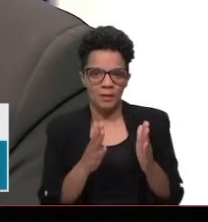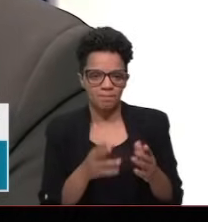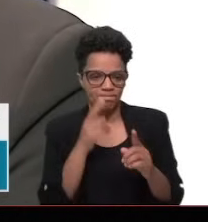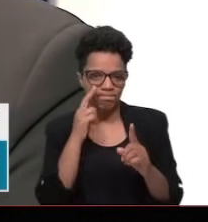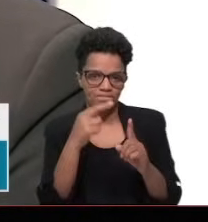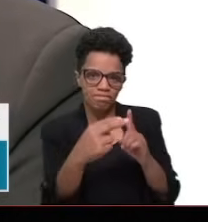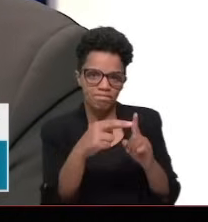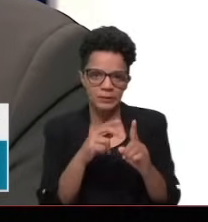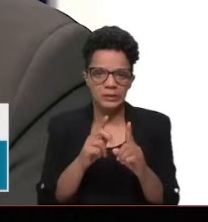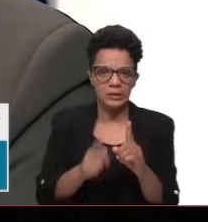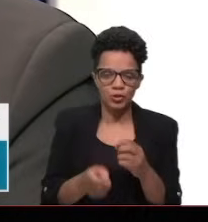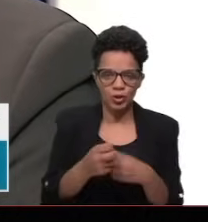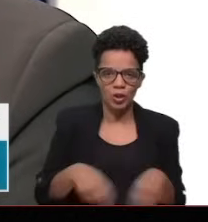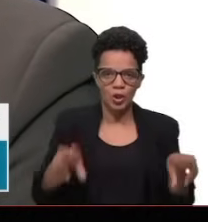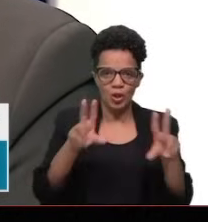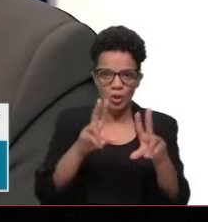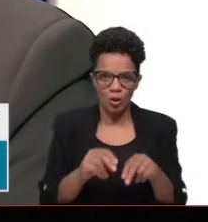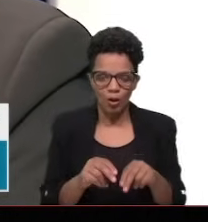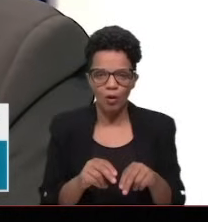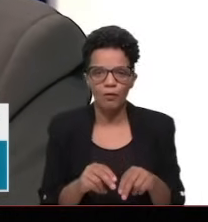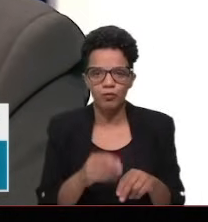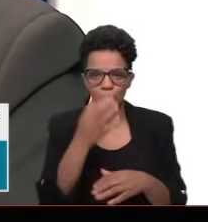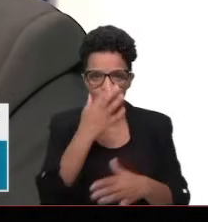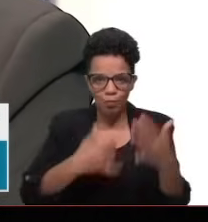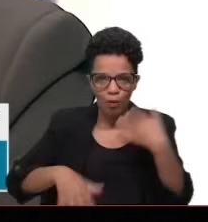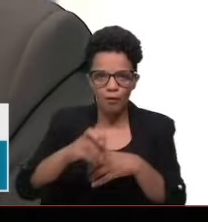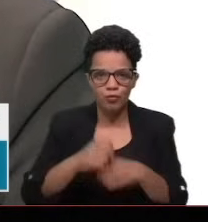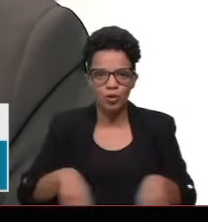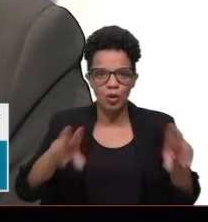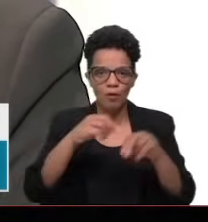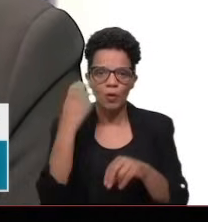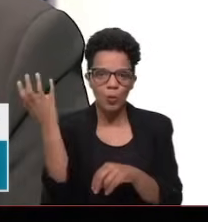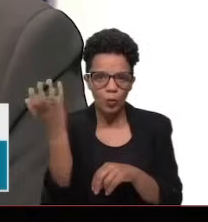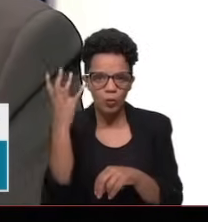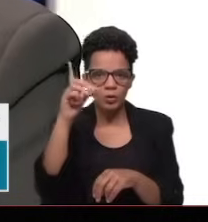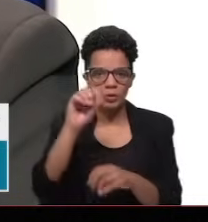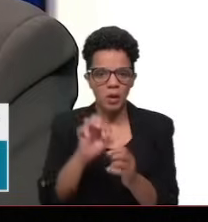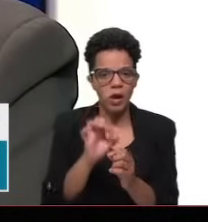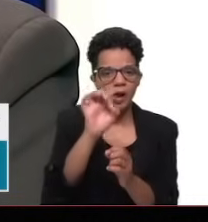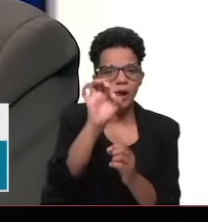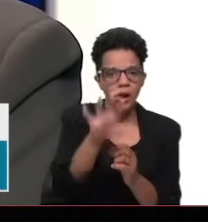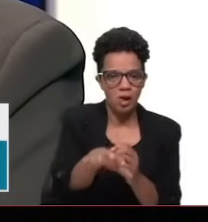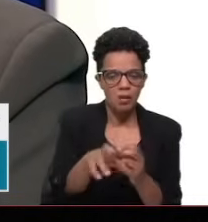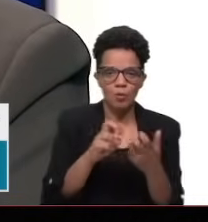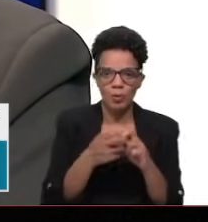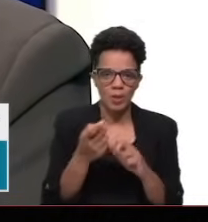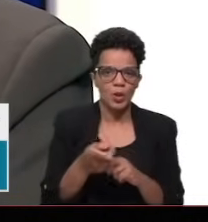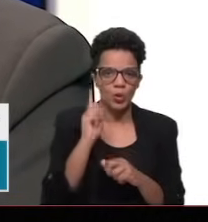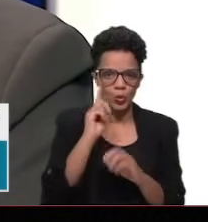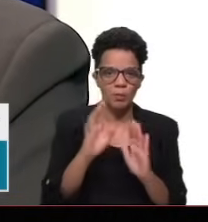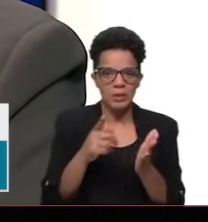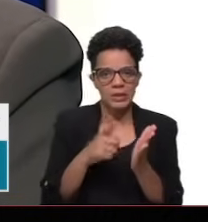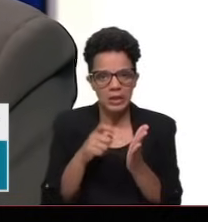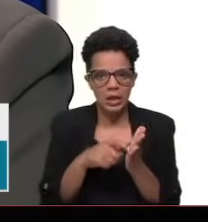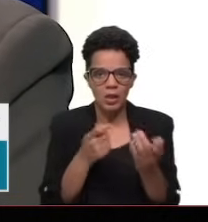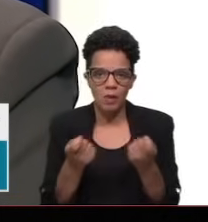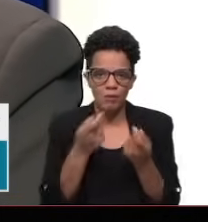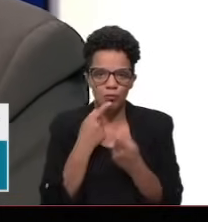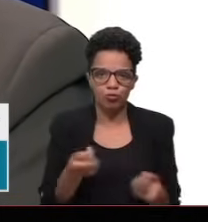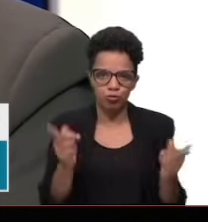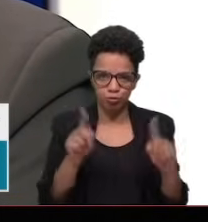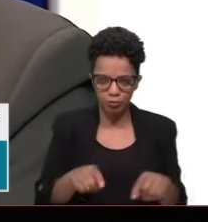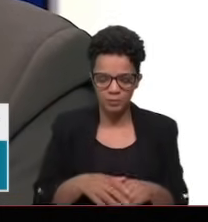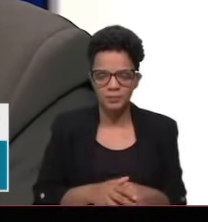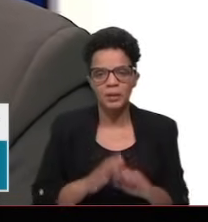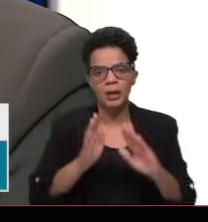perspectiva de ter novas culturas novos povos e ter um um novo contributo que não é um problema mas sim uma necessidade de reorganização sim é